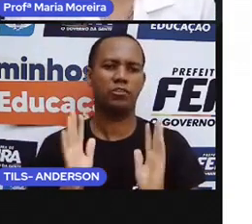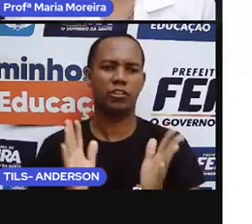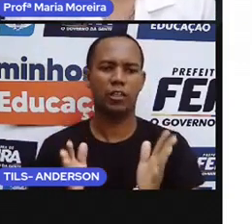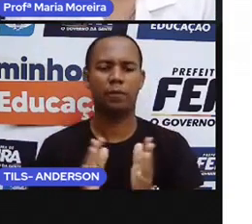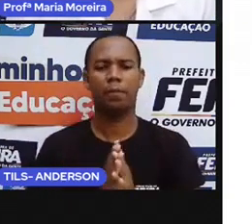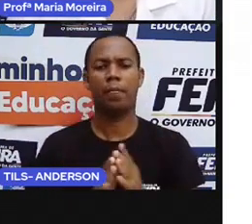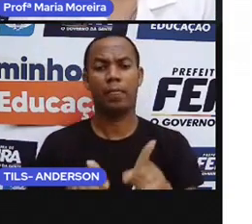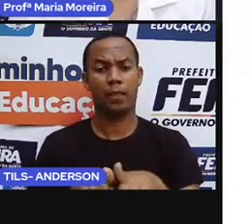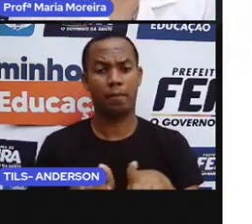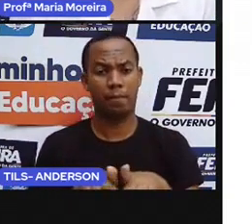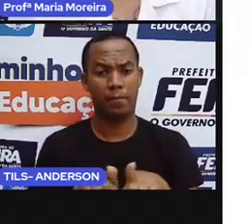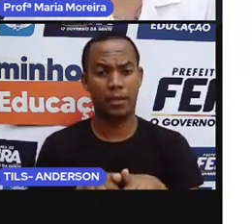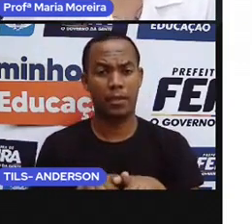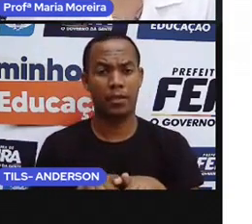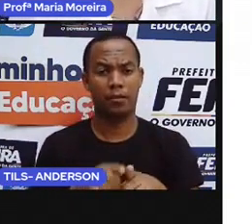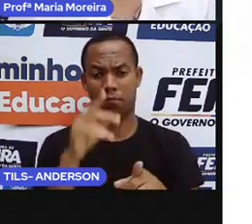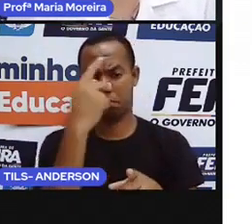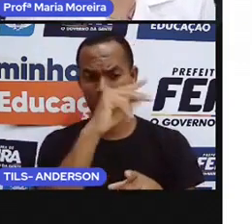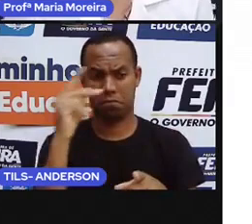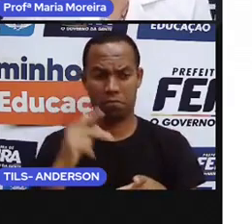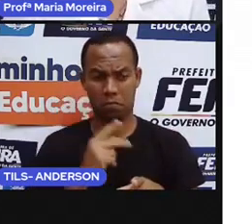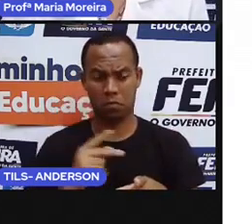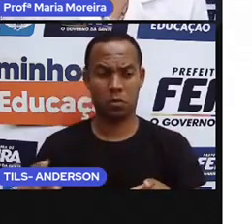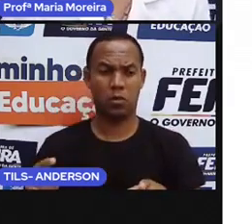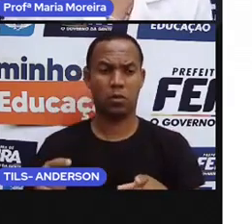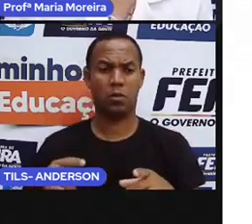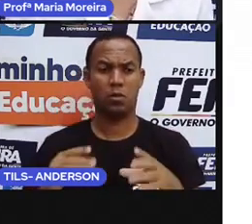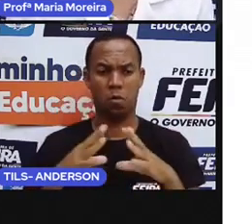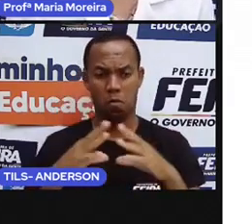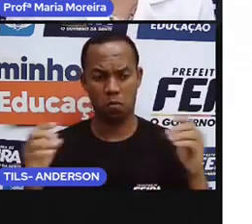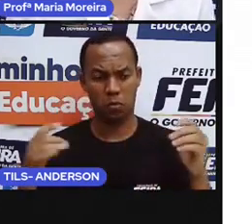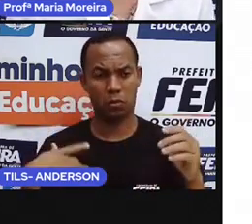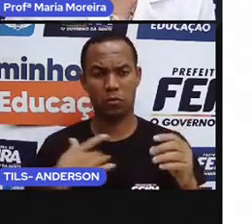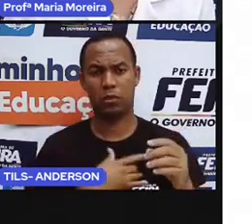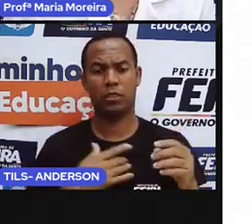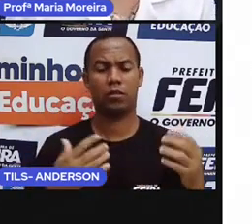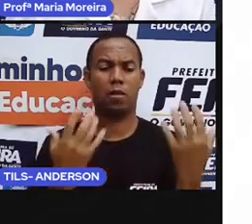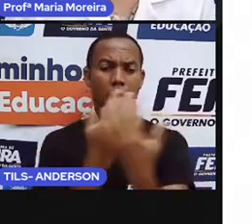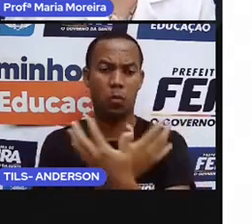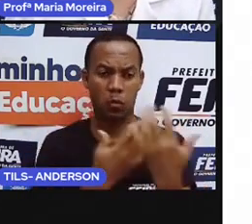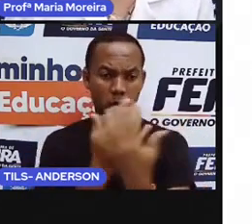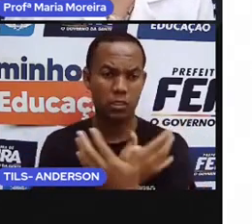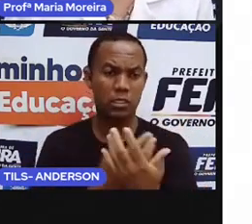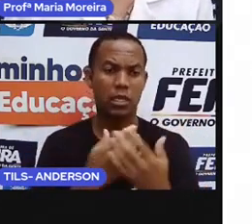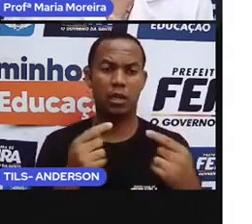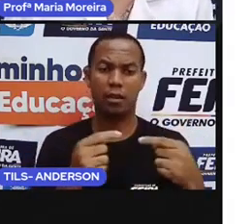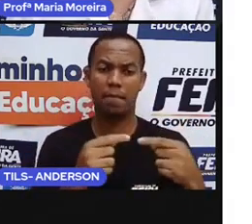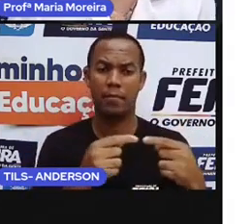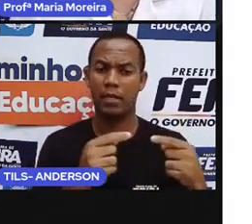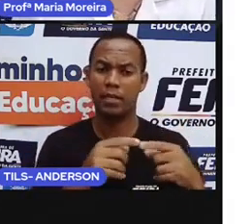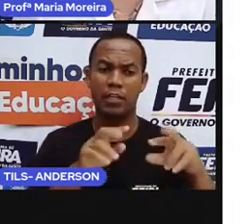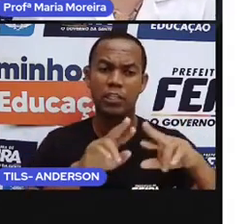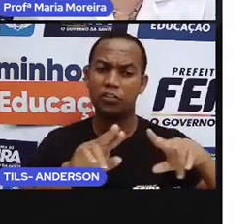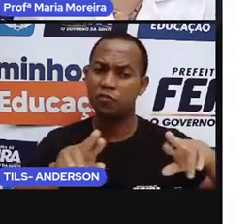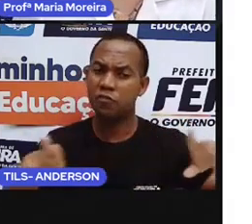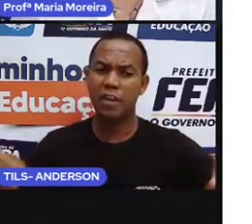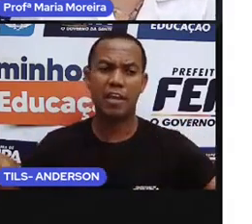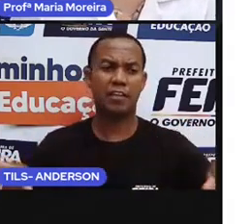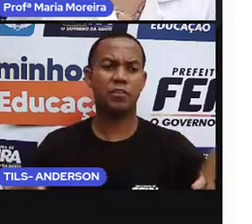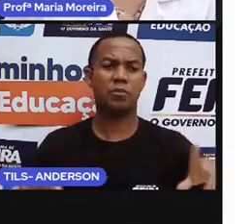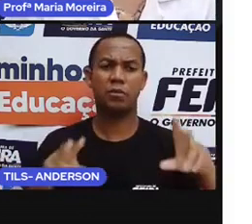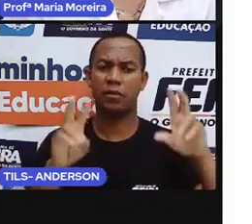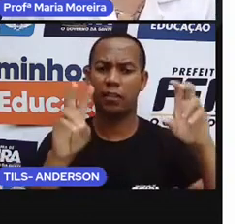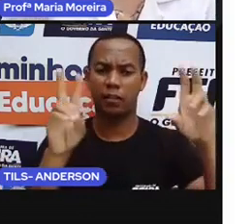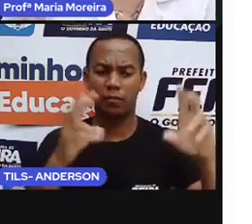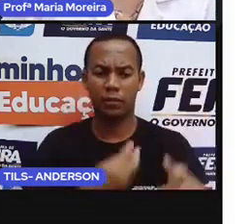e cura. Bom, a música, ela vai estar presente o quê? Em festas comemorativas, sazonais. O que é uma coisa sazonal?